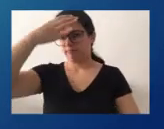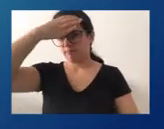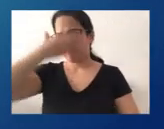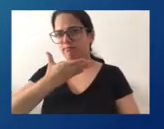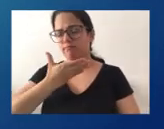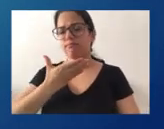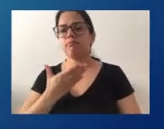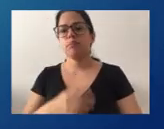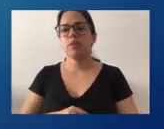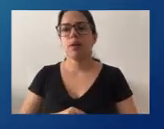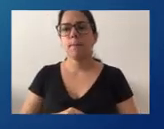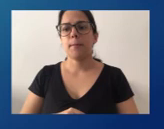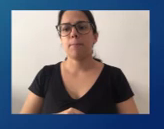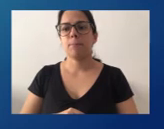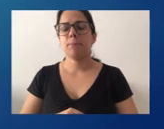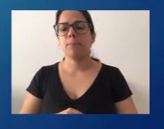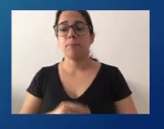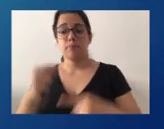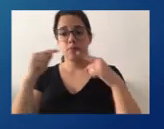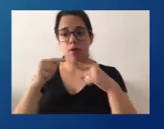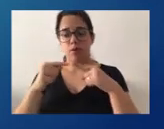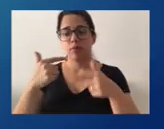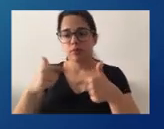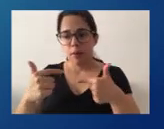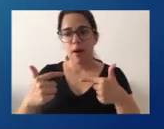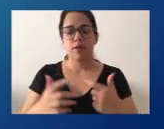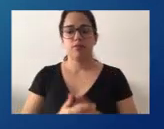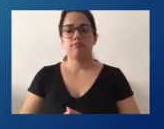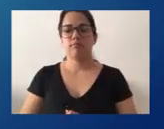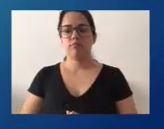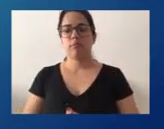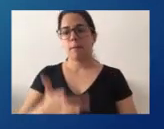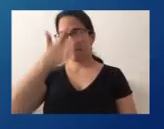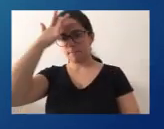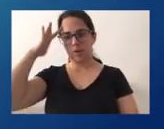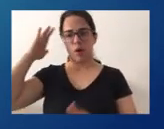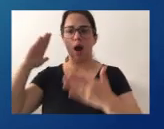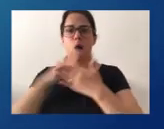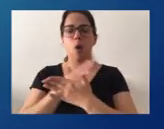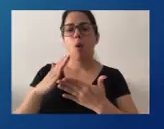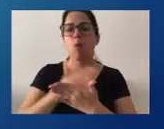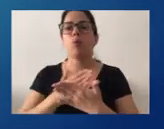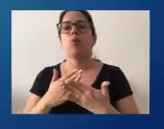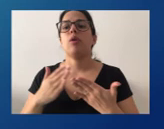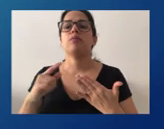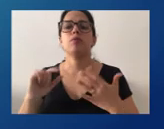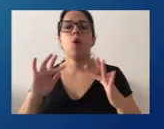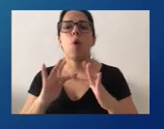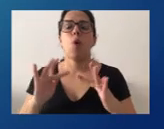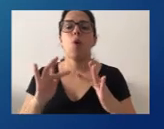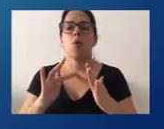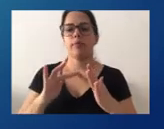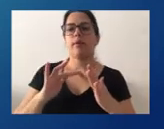quando está relacionado à atividade de campo, na qual as pessoas vão ter contato, né, com a radiação solar,